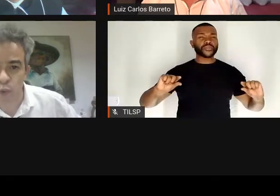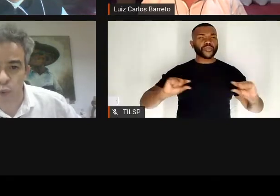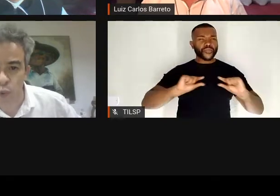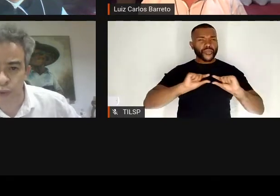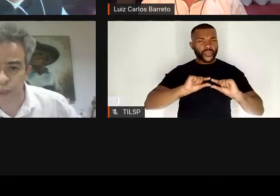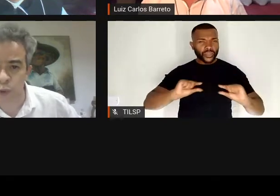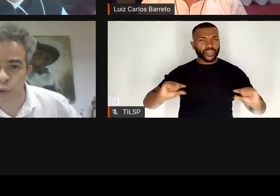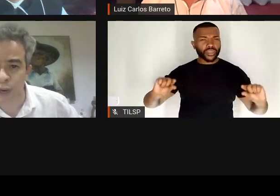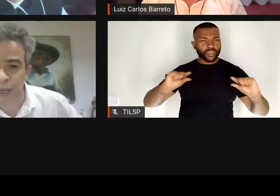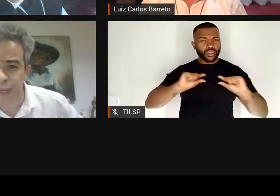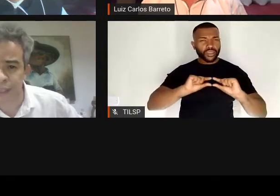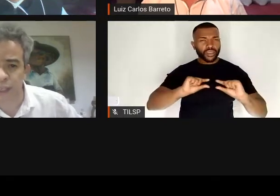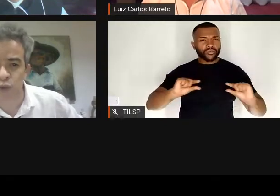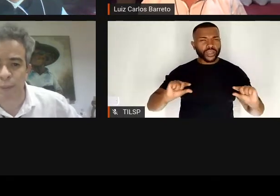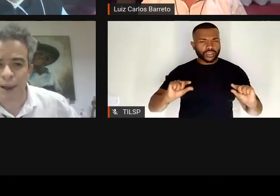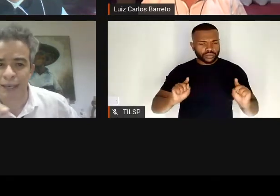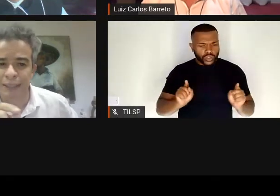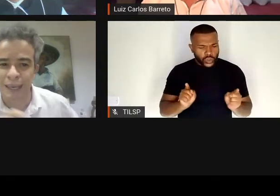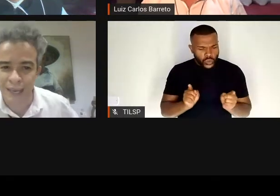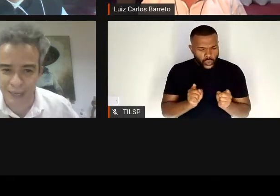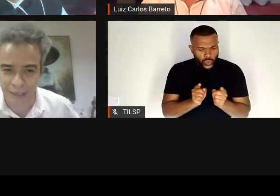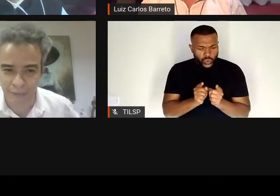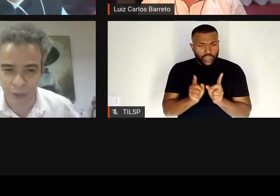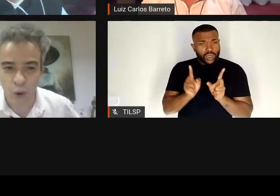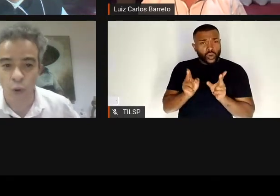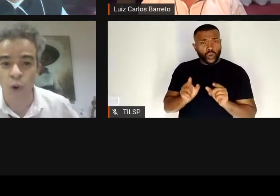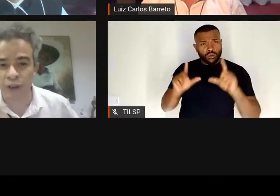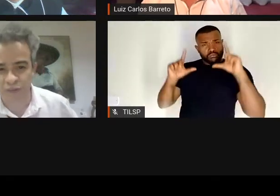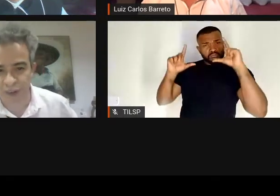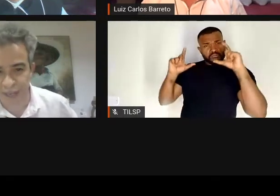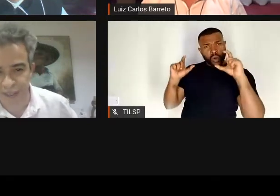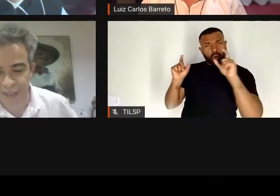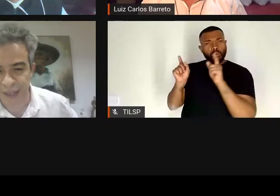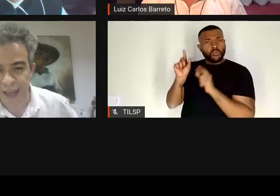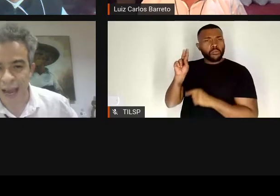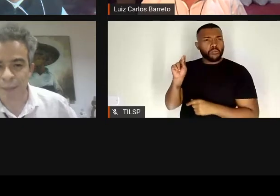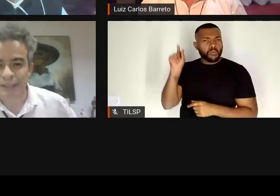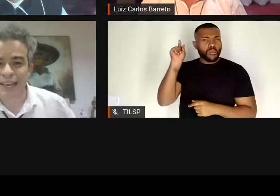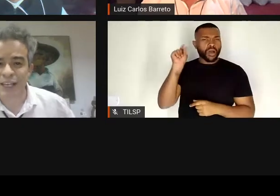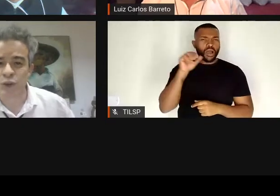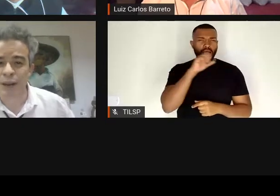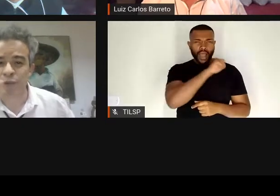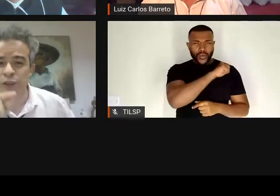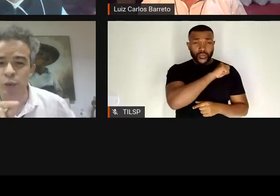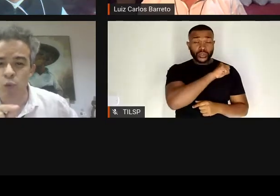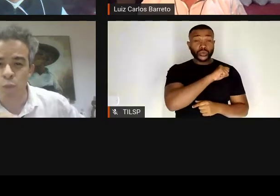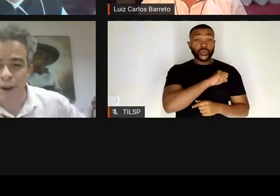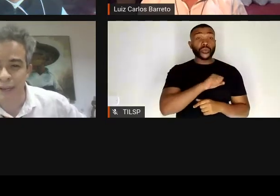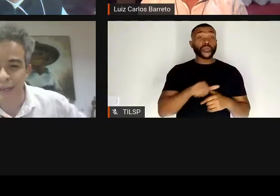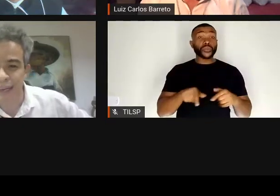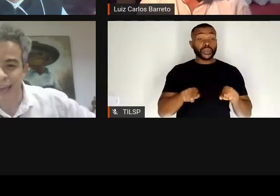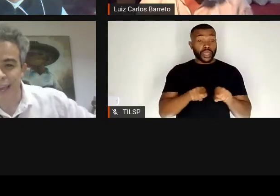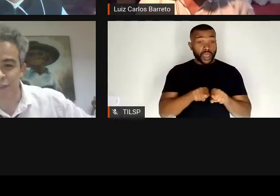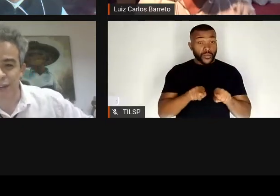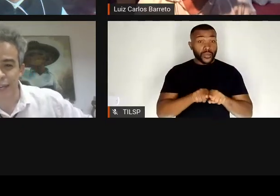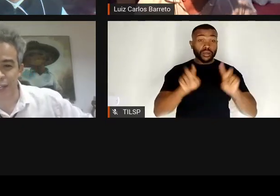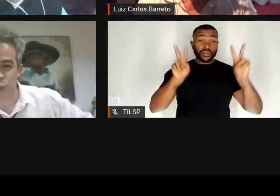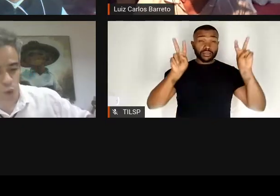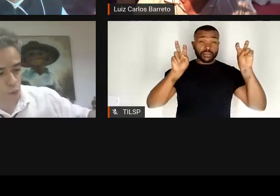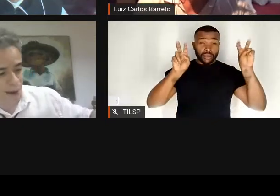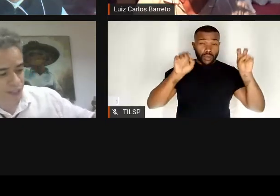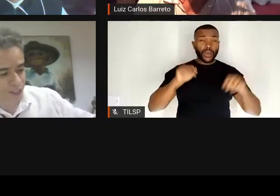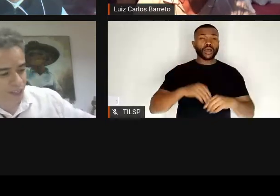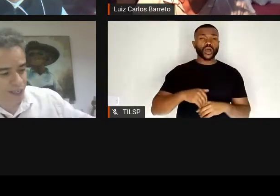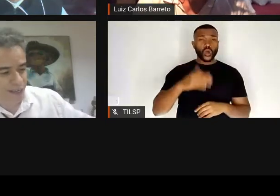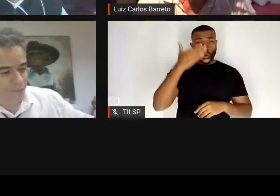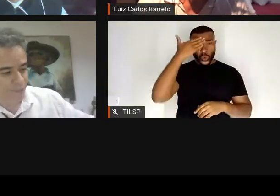Suas frases são curtas como cliques de sua máquina Leica ou Rolleiflex. A matéria sobre a Revolução Cubana revela